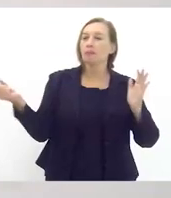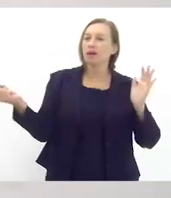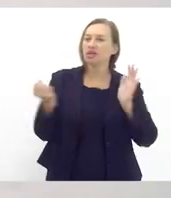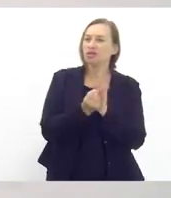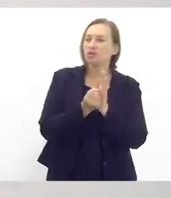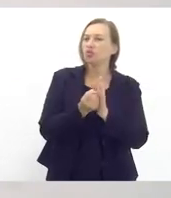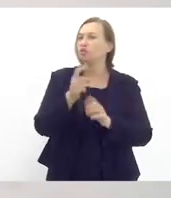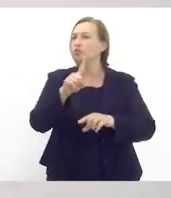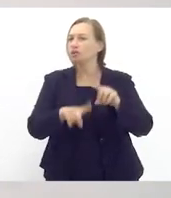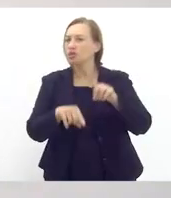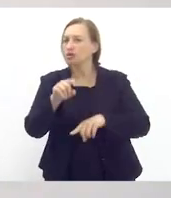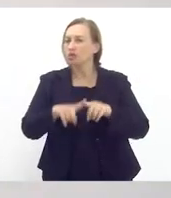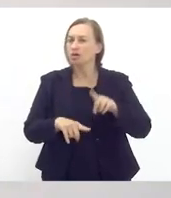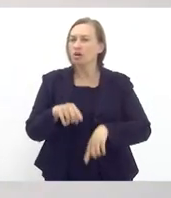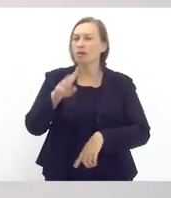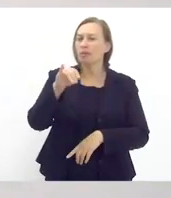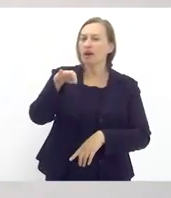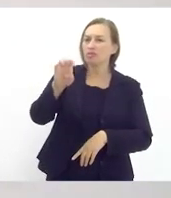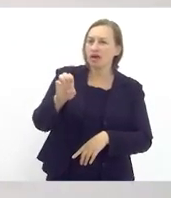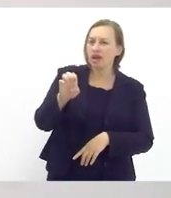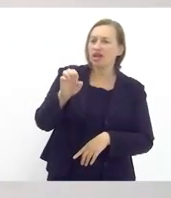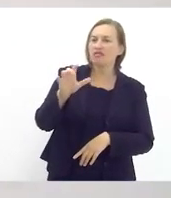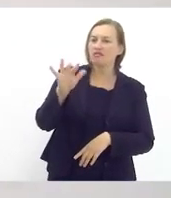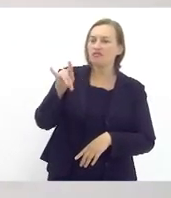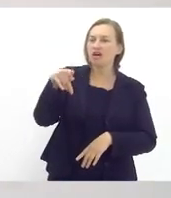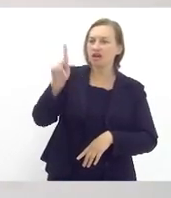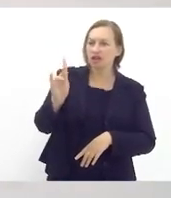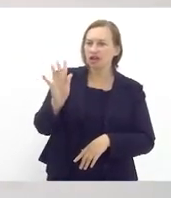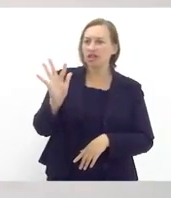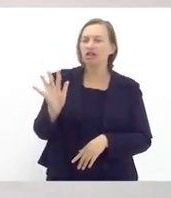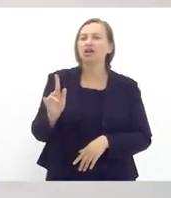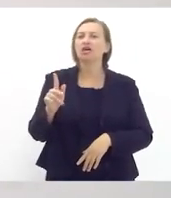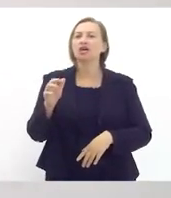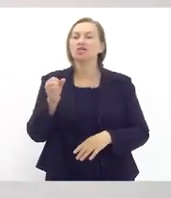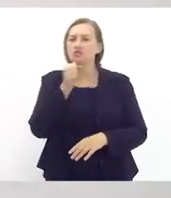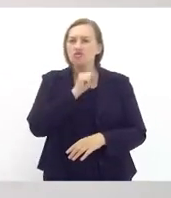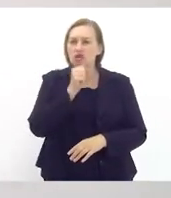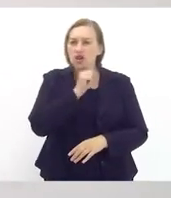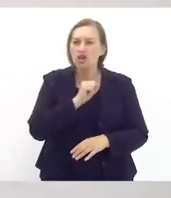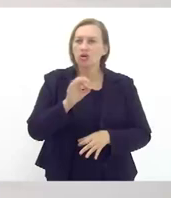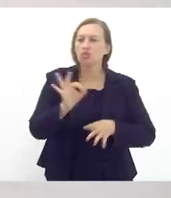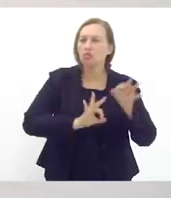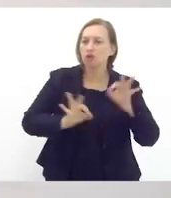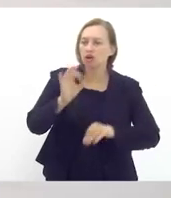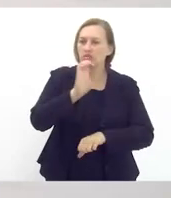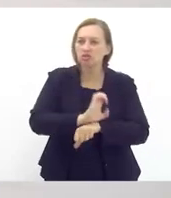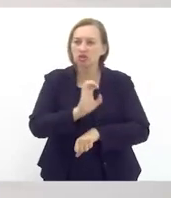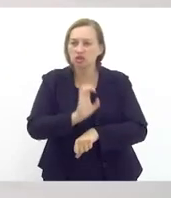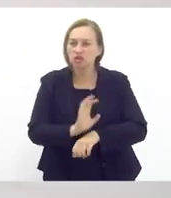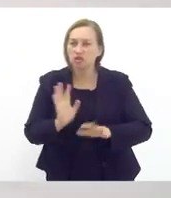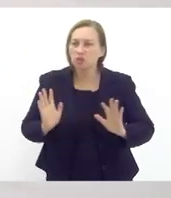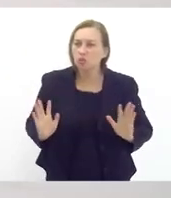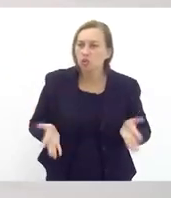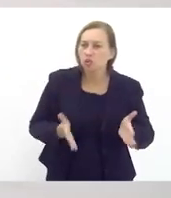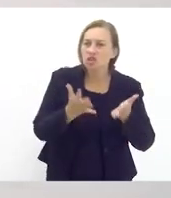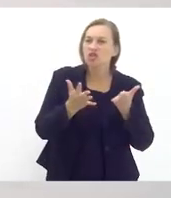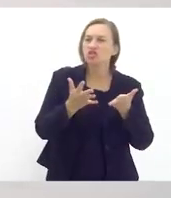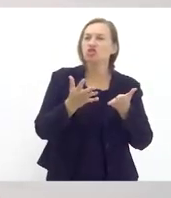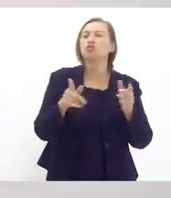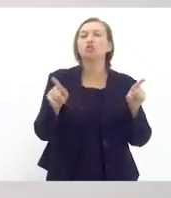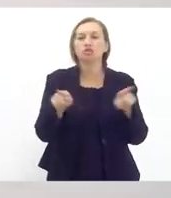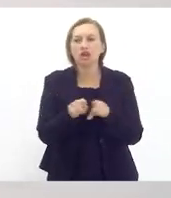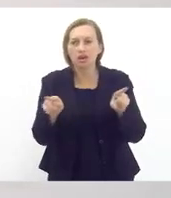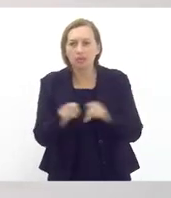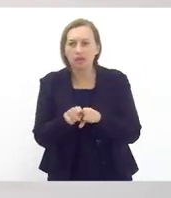imaterial para o baile funk das antigas o programa Estadual de incentivo também